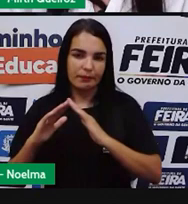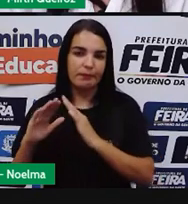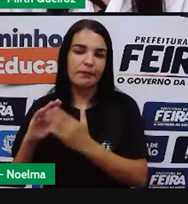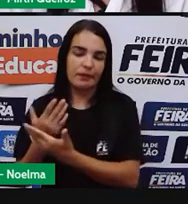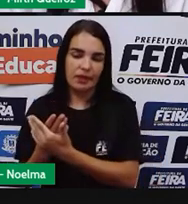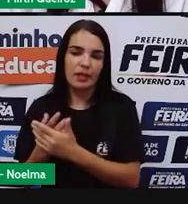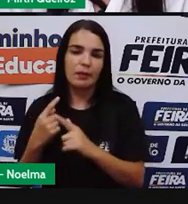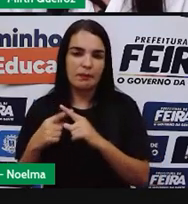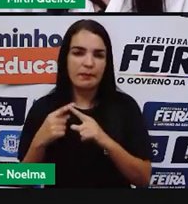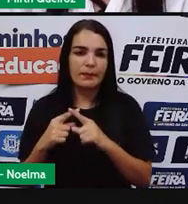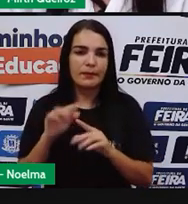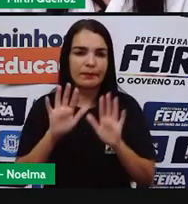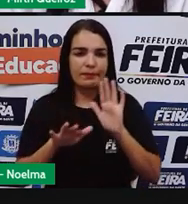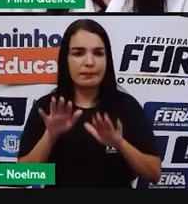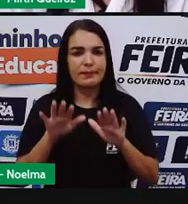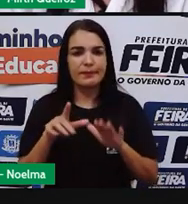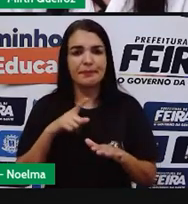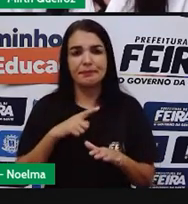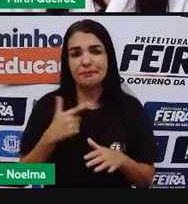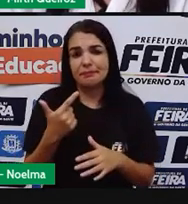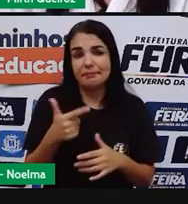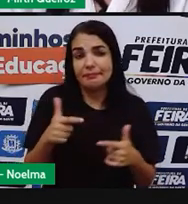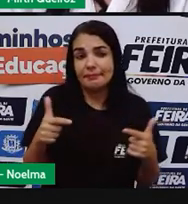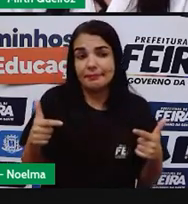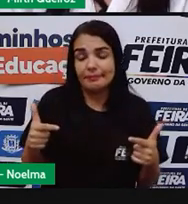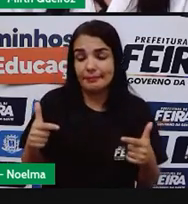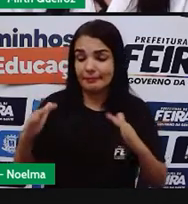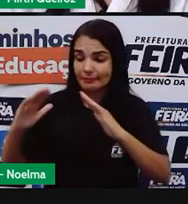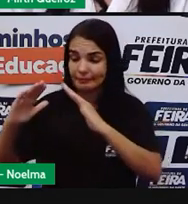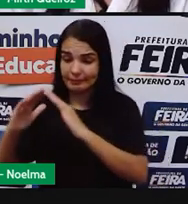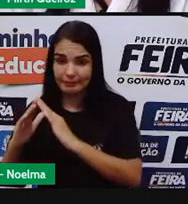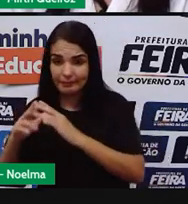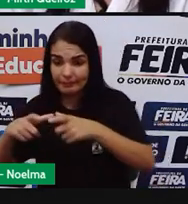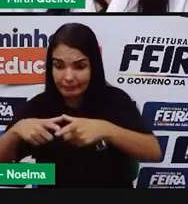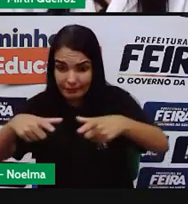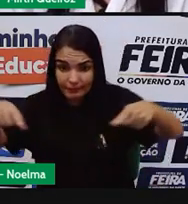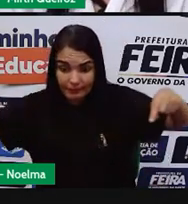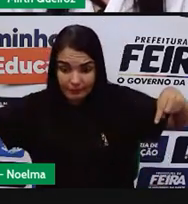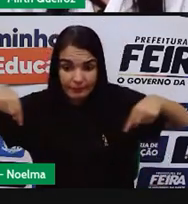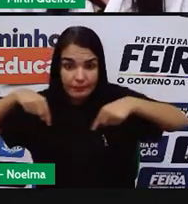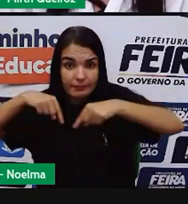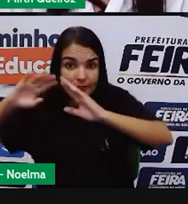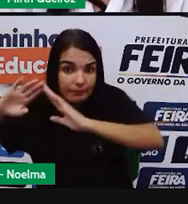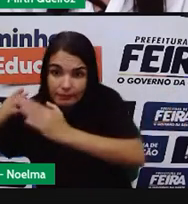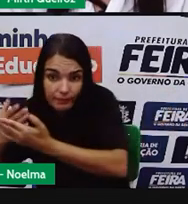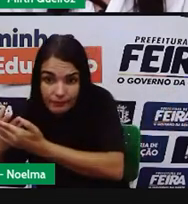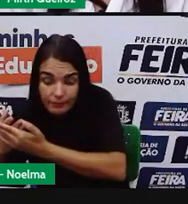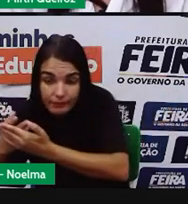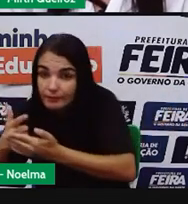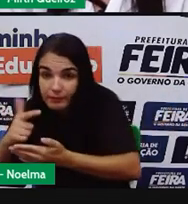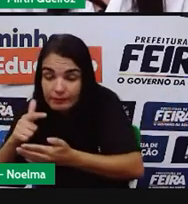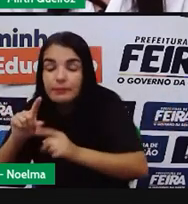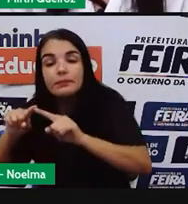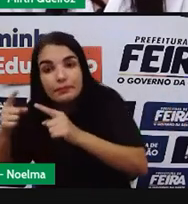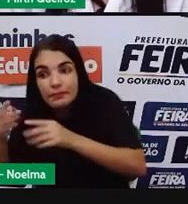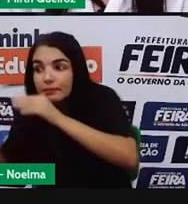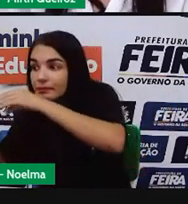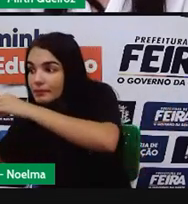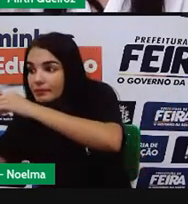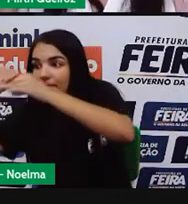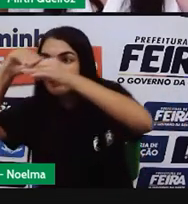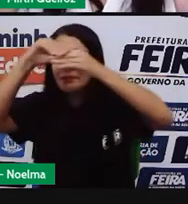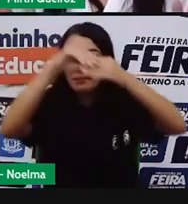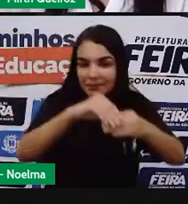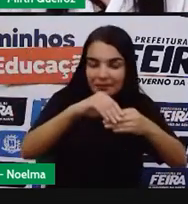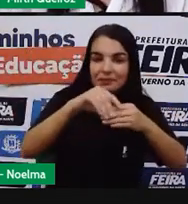escola, porque embora vocês não estejam aí no espaço físico da escola, a gente tenta levar a escola até vocês,